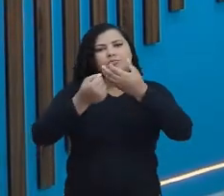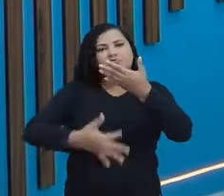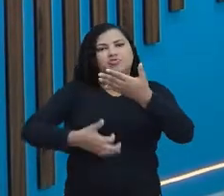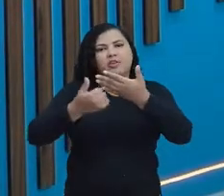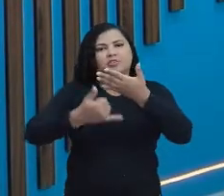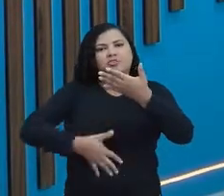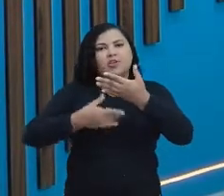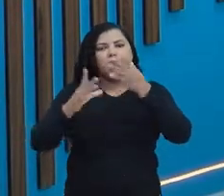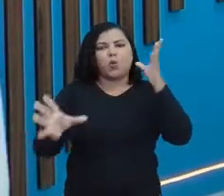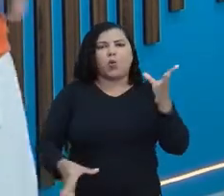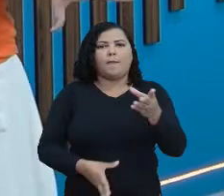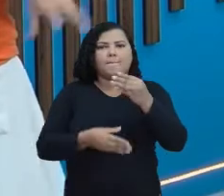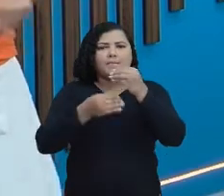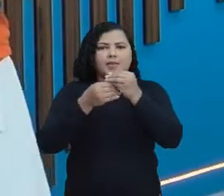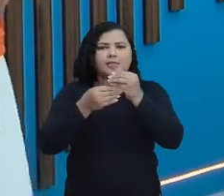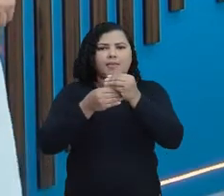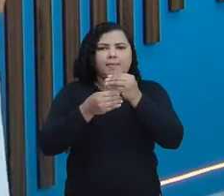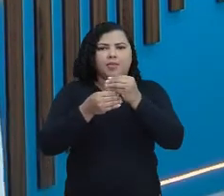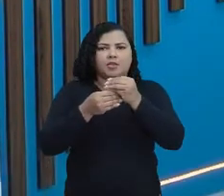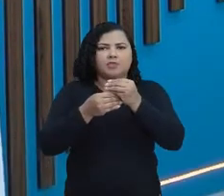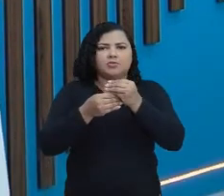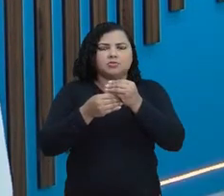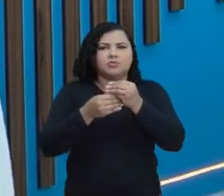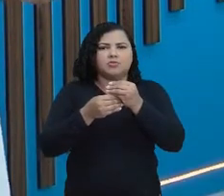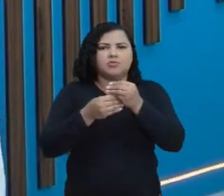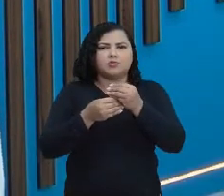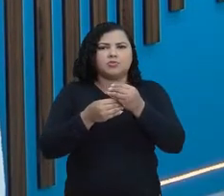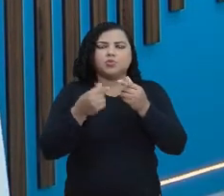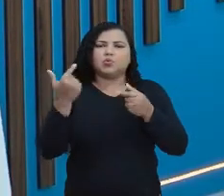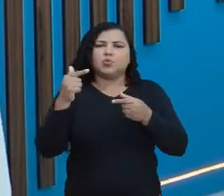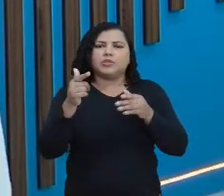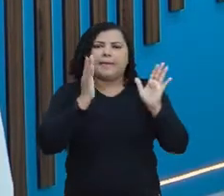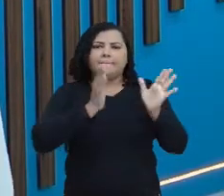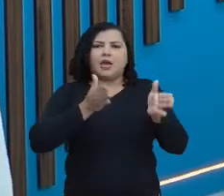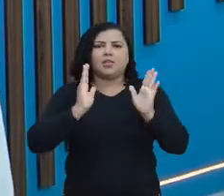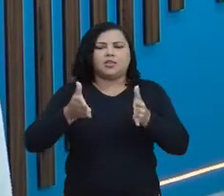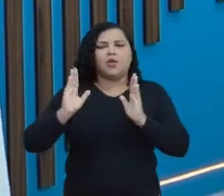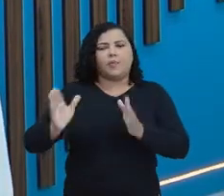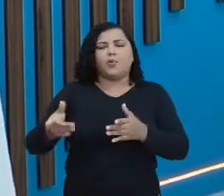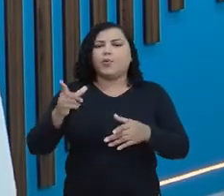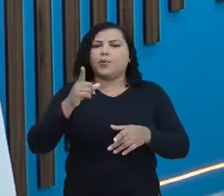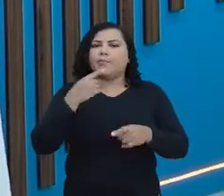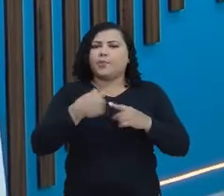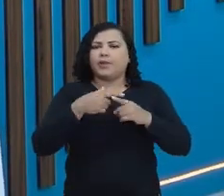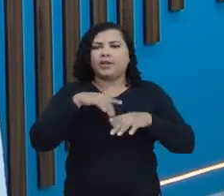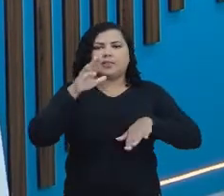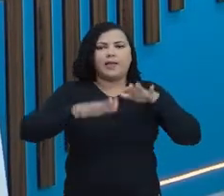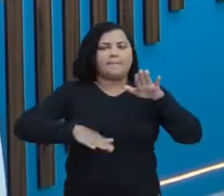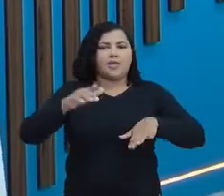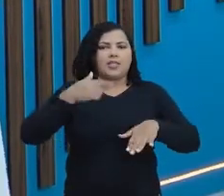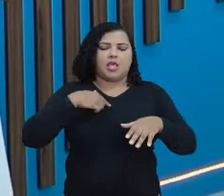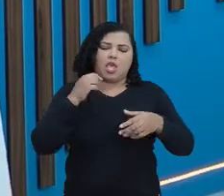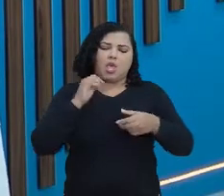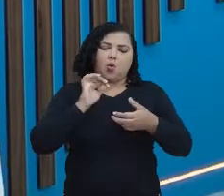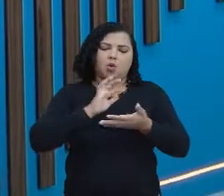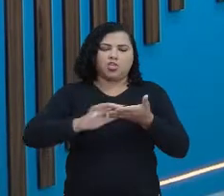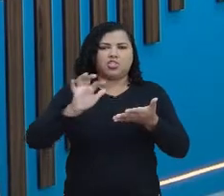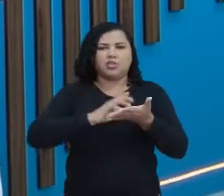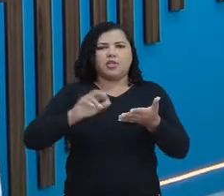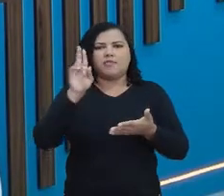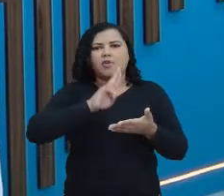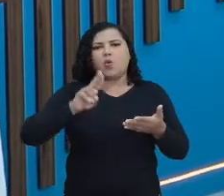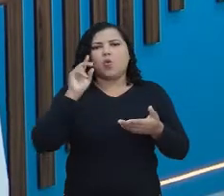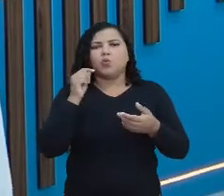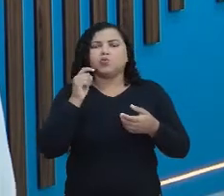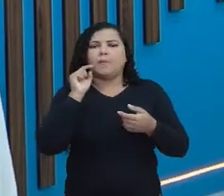Ela é completamente sem padrão, porque ela vai variar. Eu escrevo de um jeito, eu uso pontuação, gente,